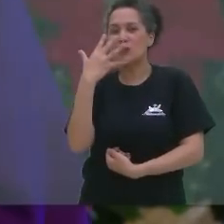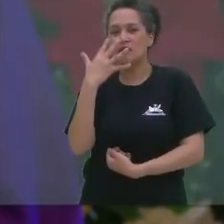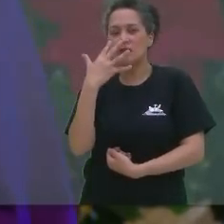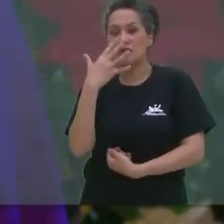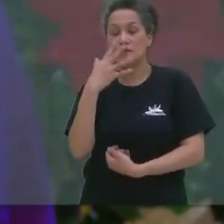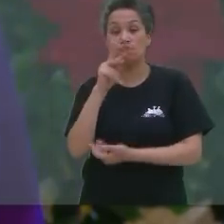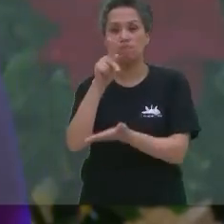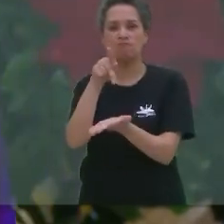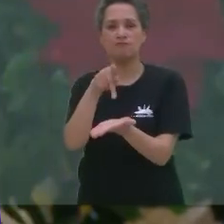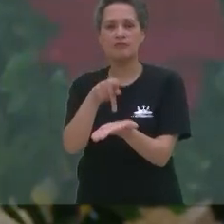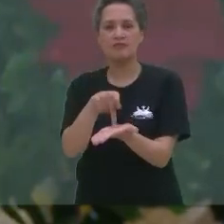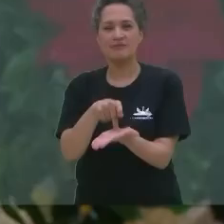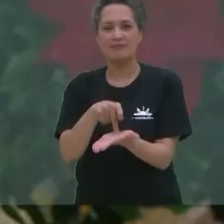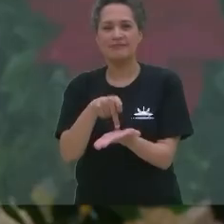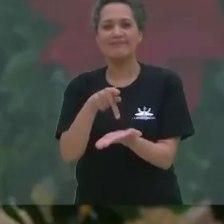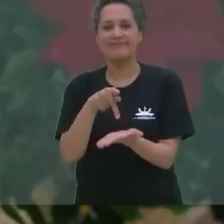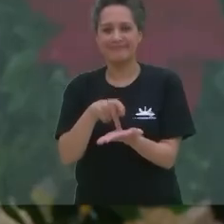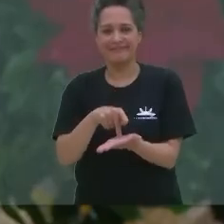Honestidade,